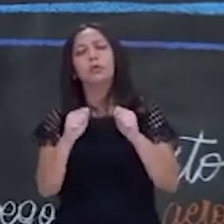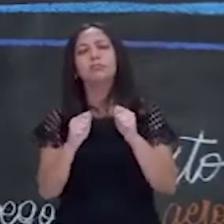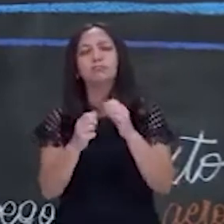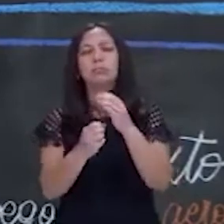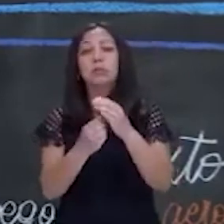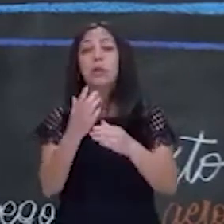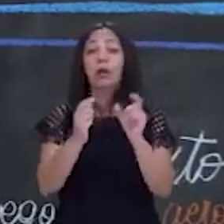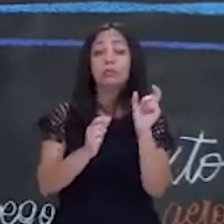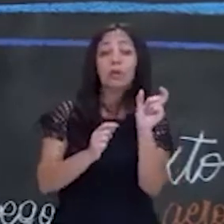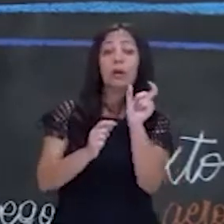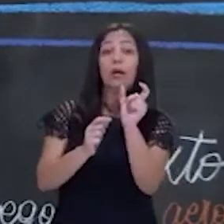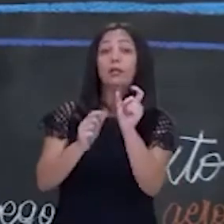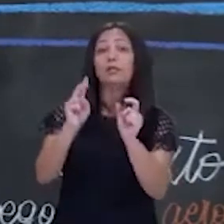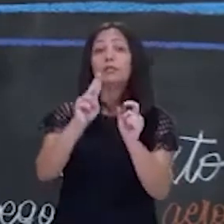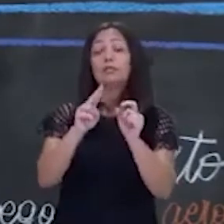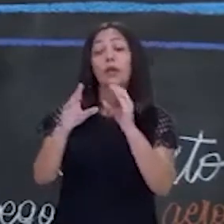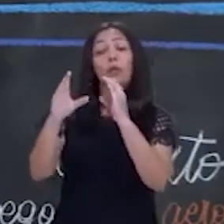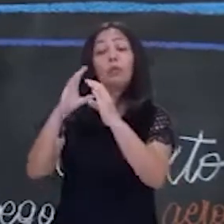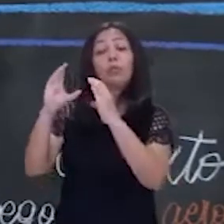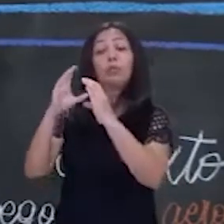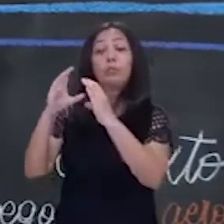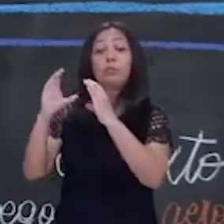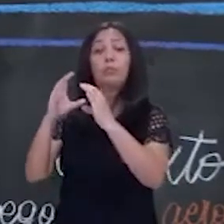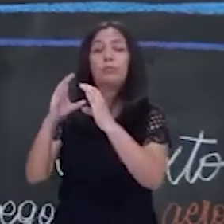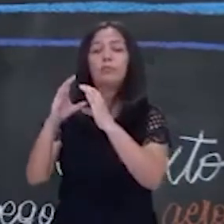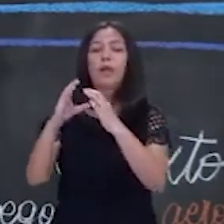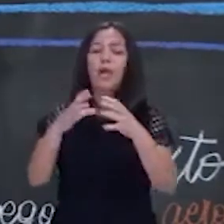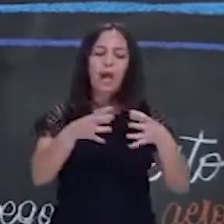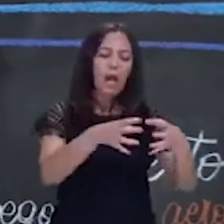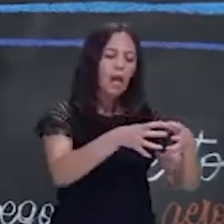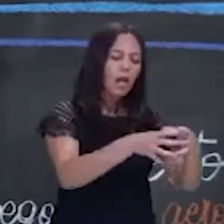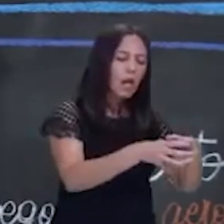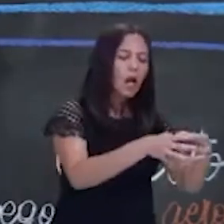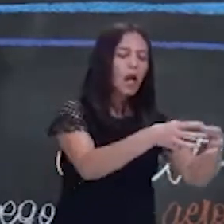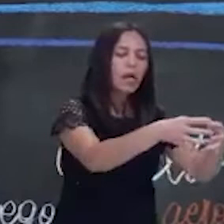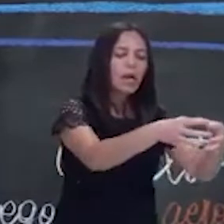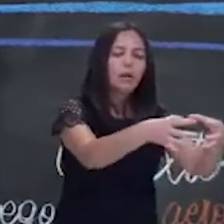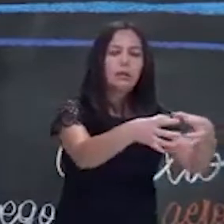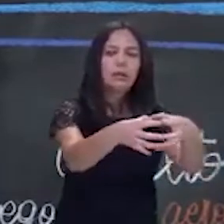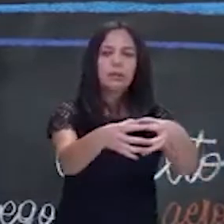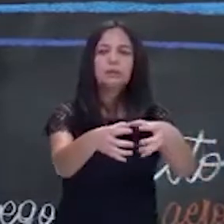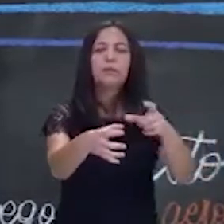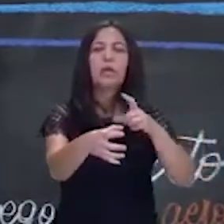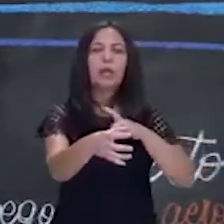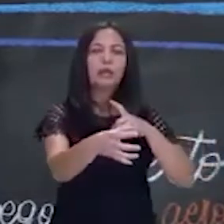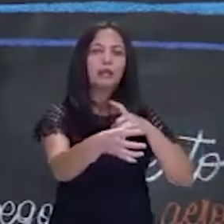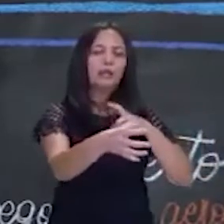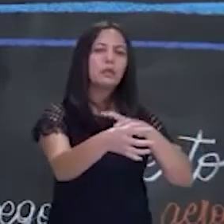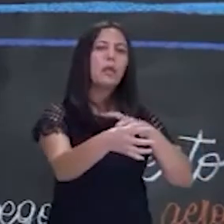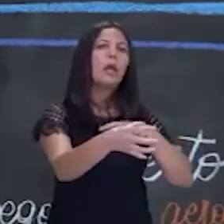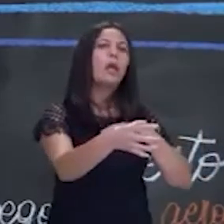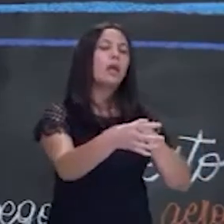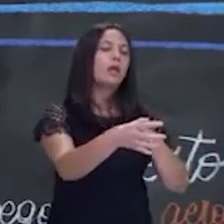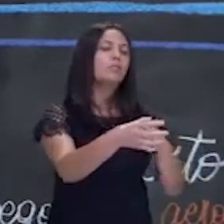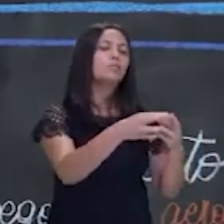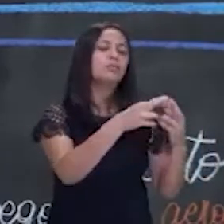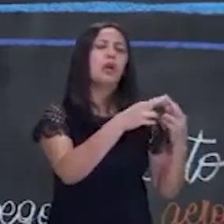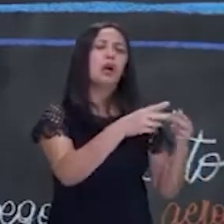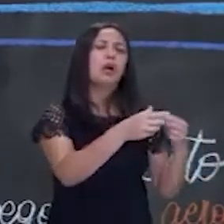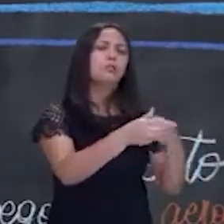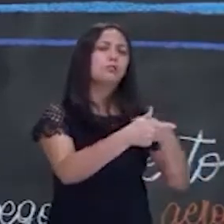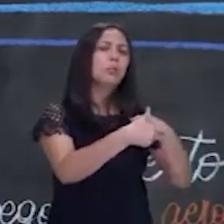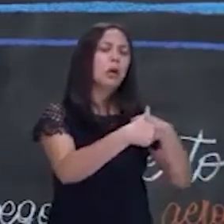gerar uma comunicação muito efetiva. No caso das classes de palavras, cada grupinho, cada gavetinha dessa tem uma particularidade,